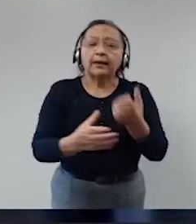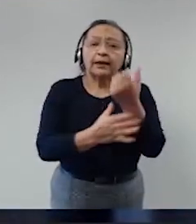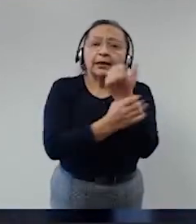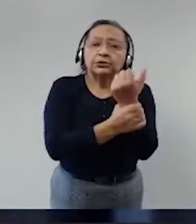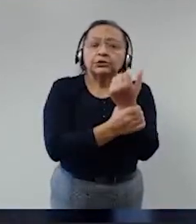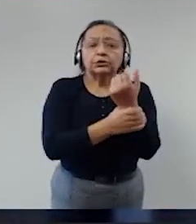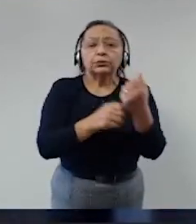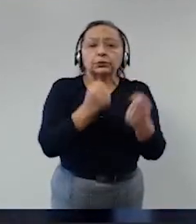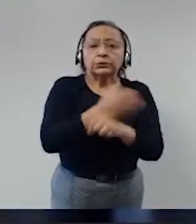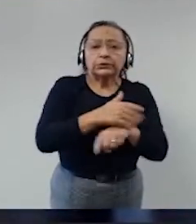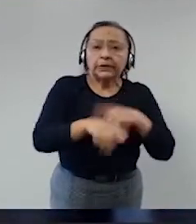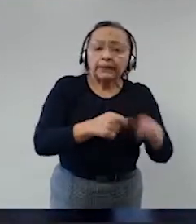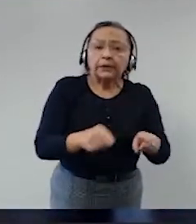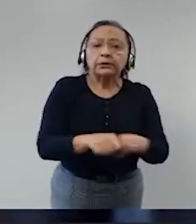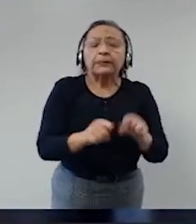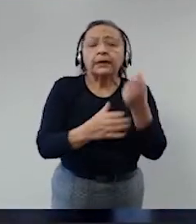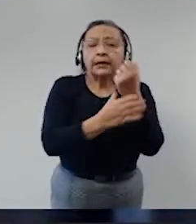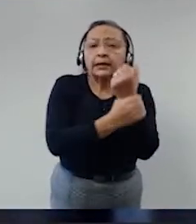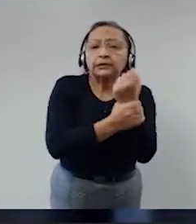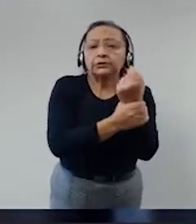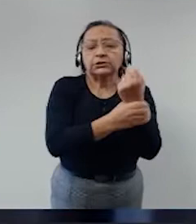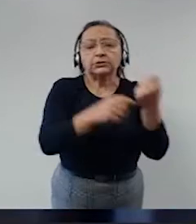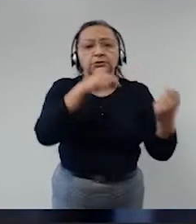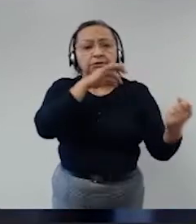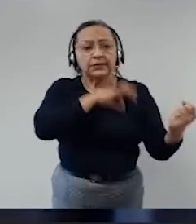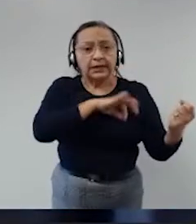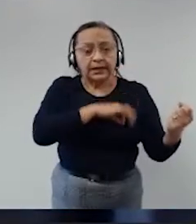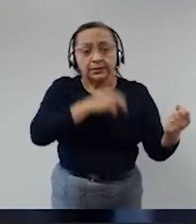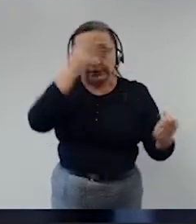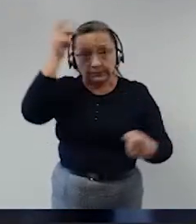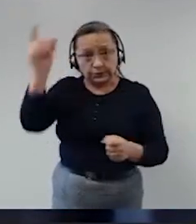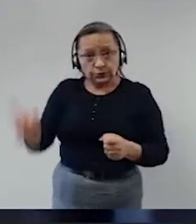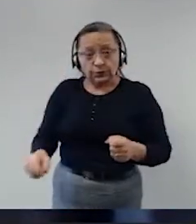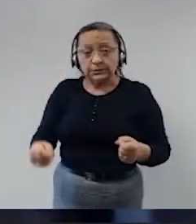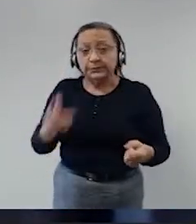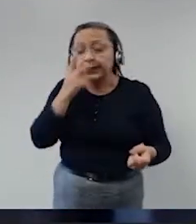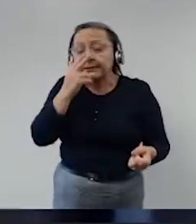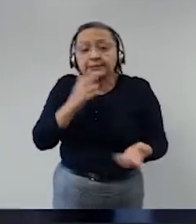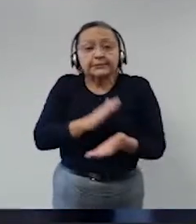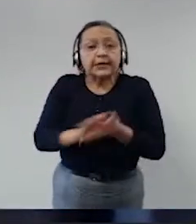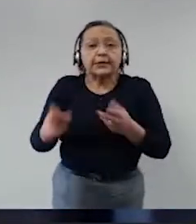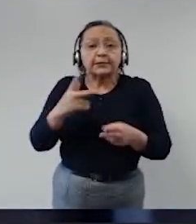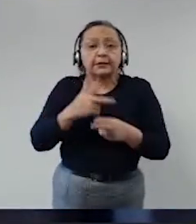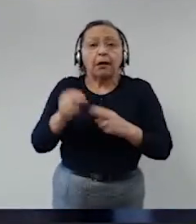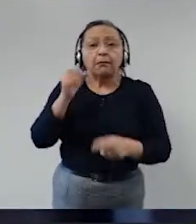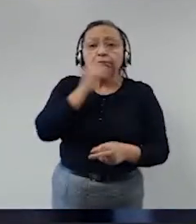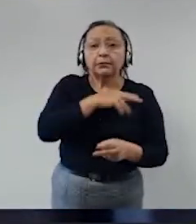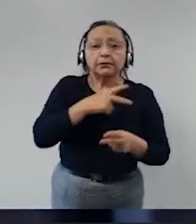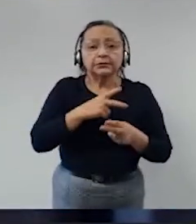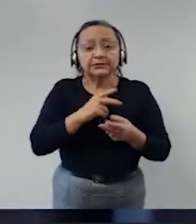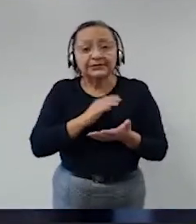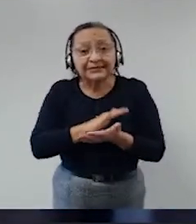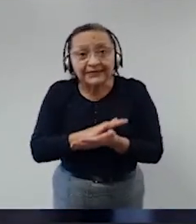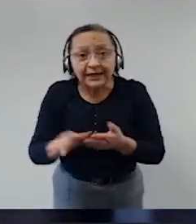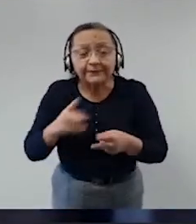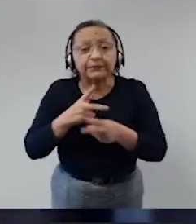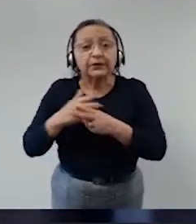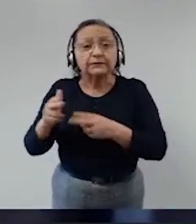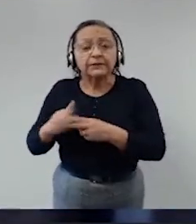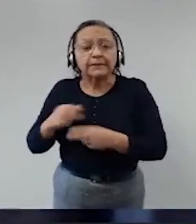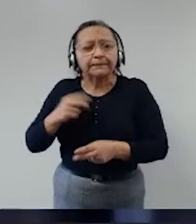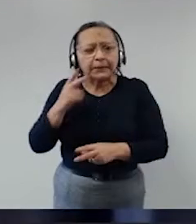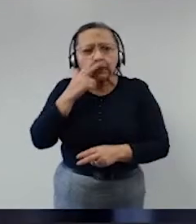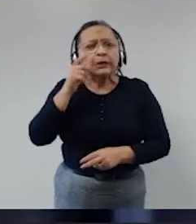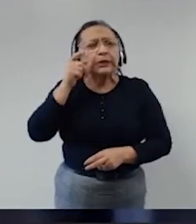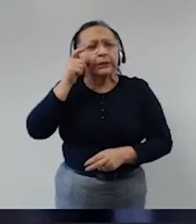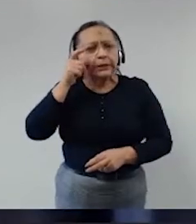emprego e da renda dos trabalhadores, mal disfarçando, em verdade, no meu sentimento, um interesse de mitigação